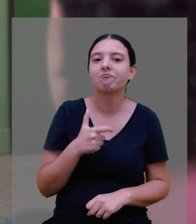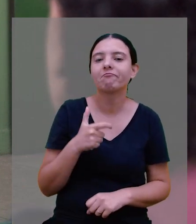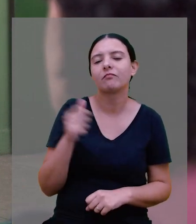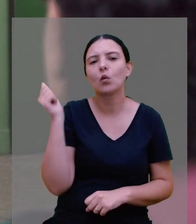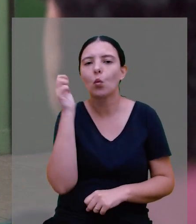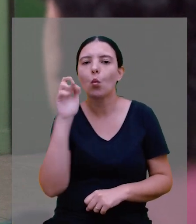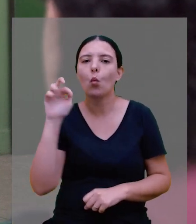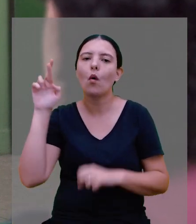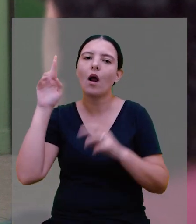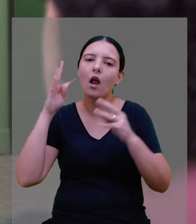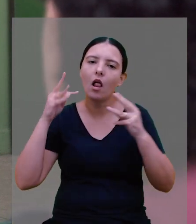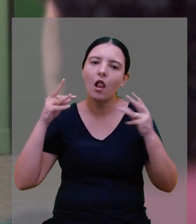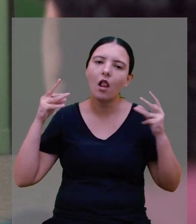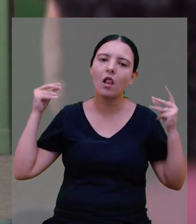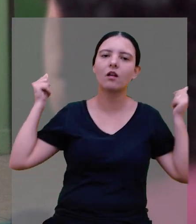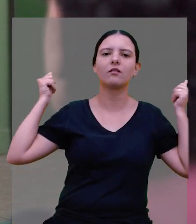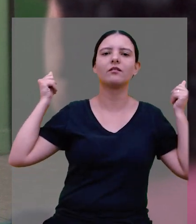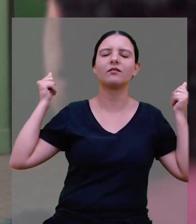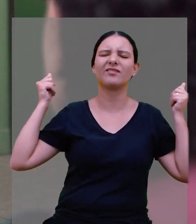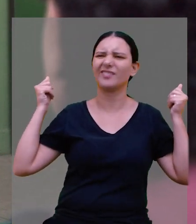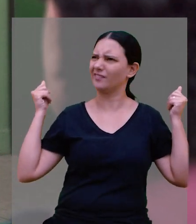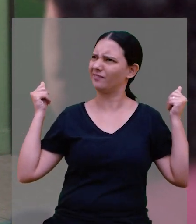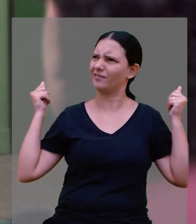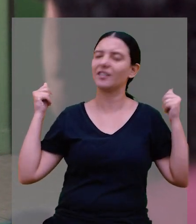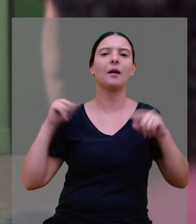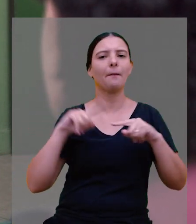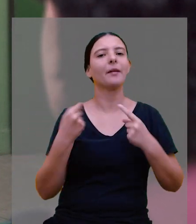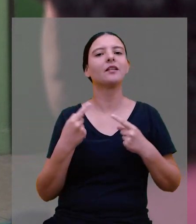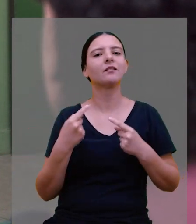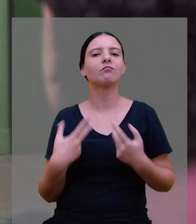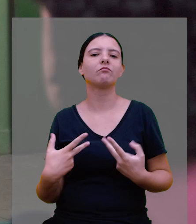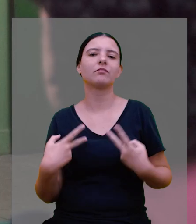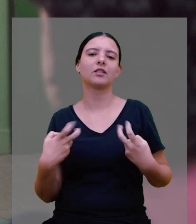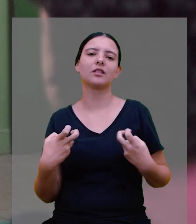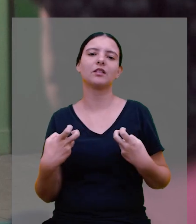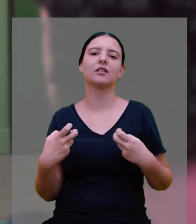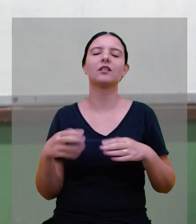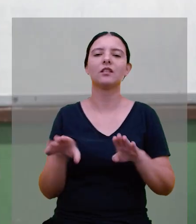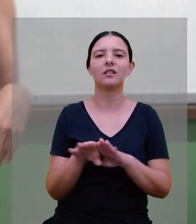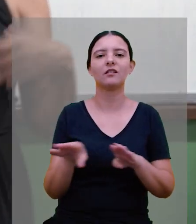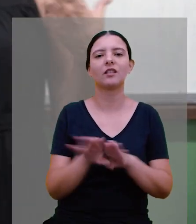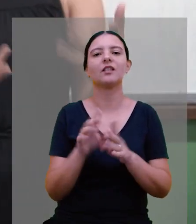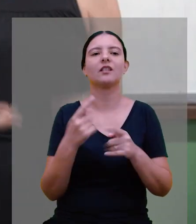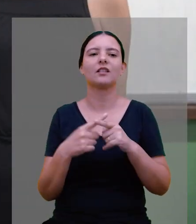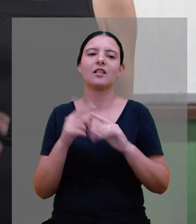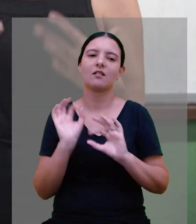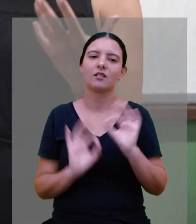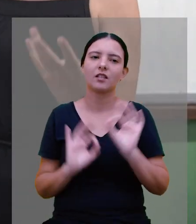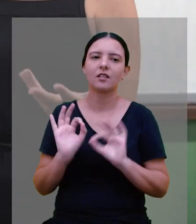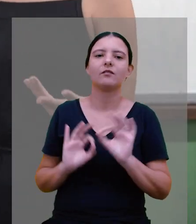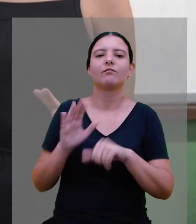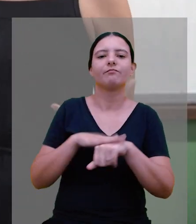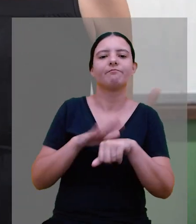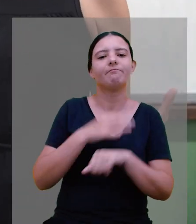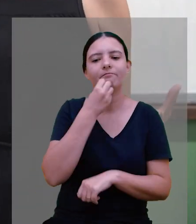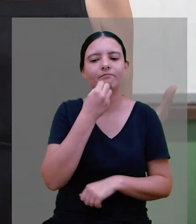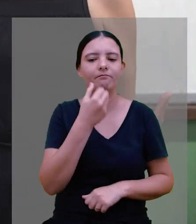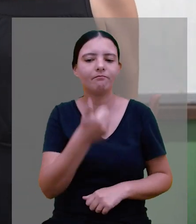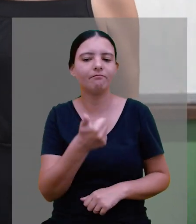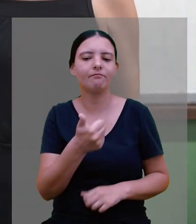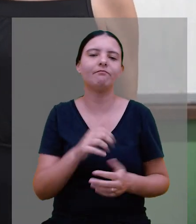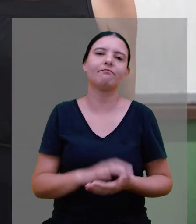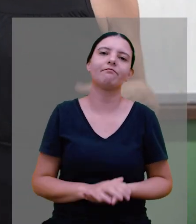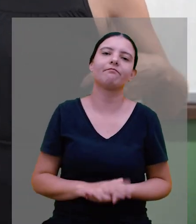ar que passou. Fala, nossa, isso não faz sentido, mas isso me traduziu. E quando isso me traduz, isso organiza, isso faz bem.